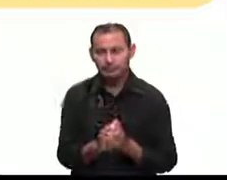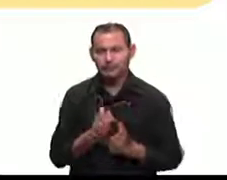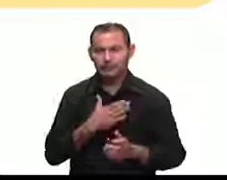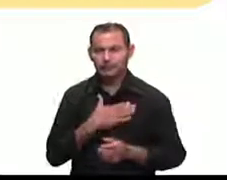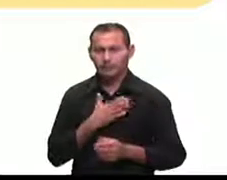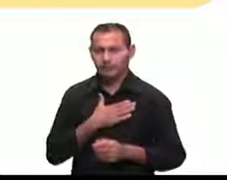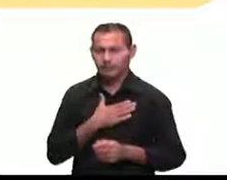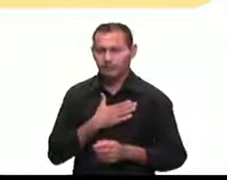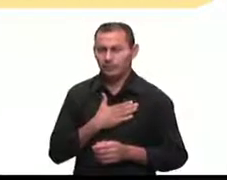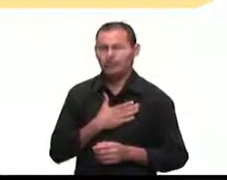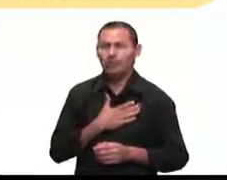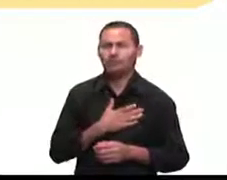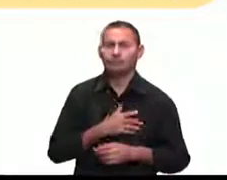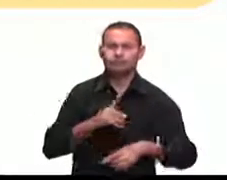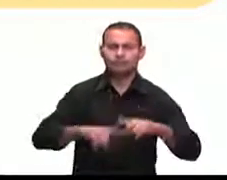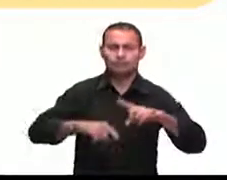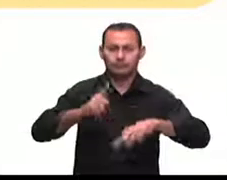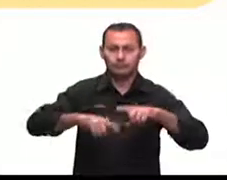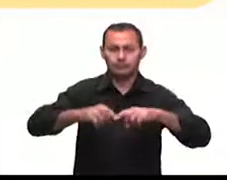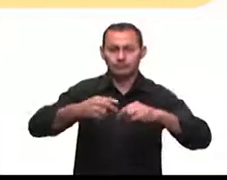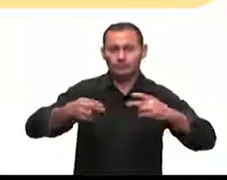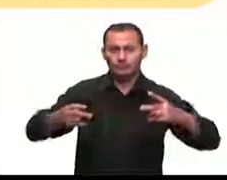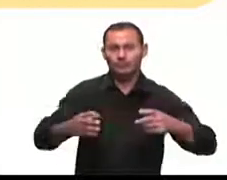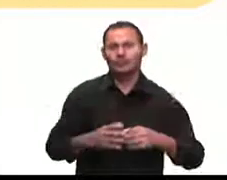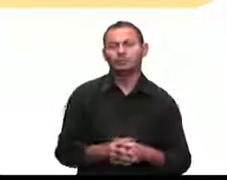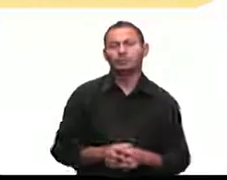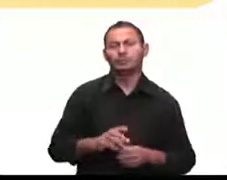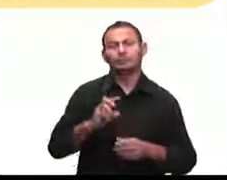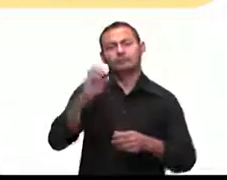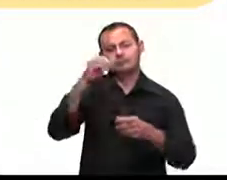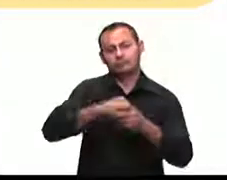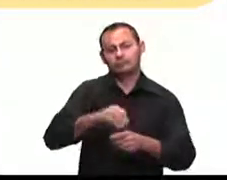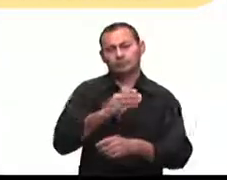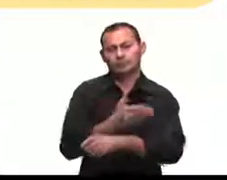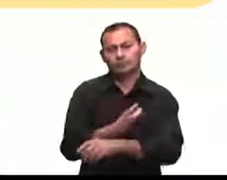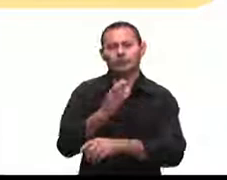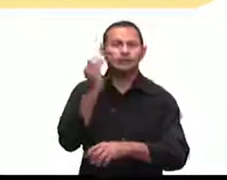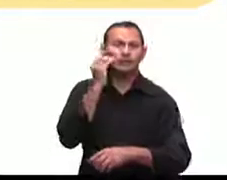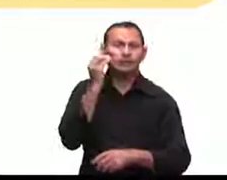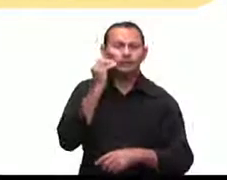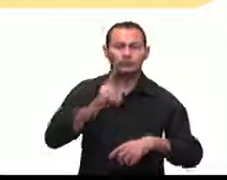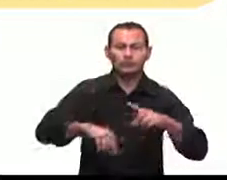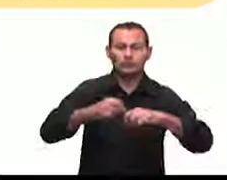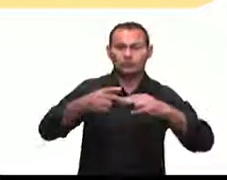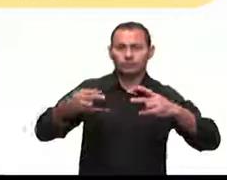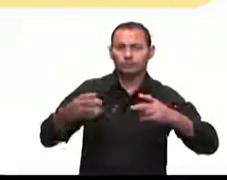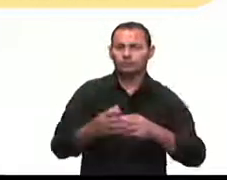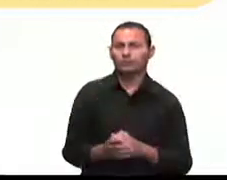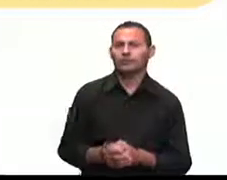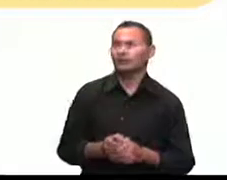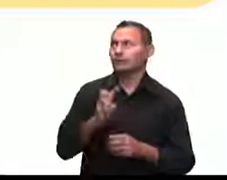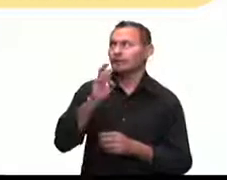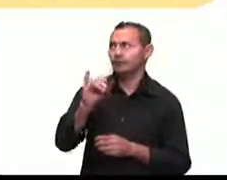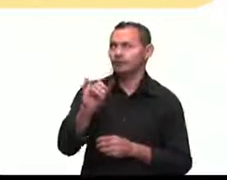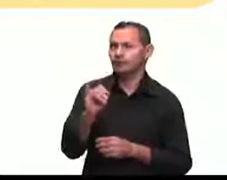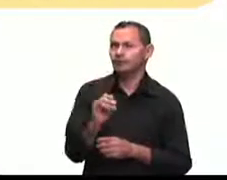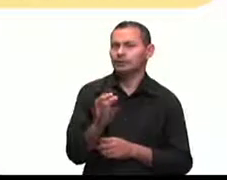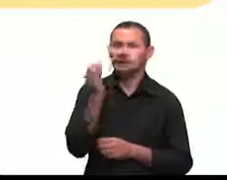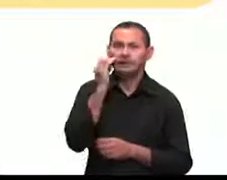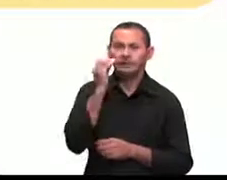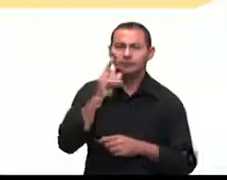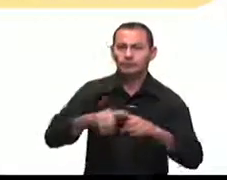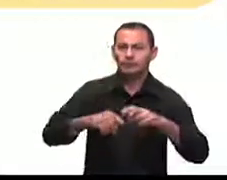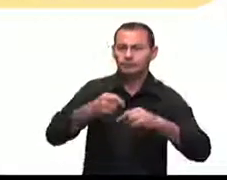minha, aos meus produtos. Então, aplico o teste do produto. Eles vão lá, testam